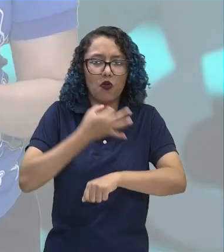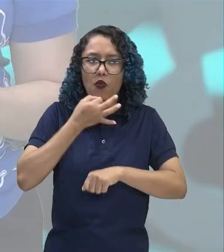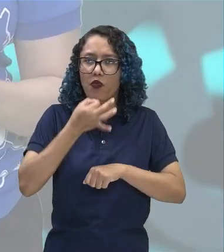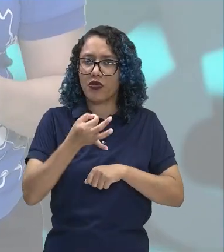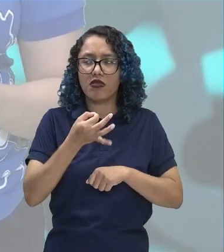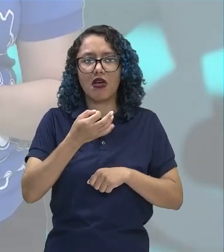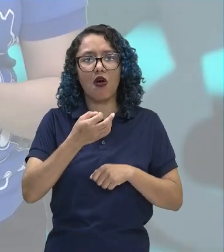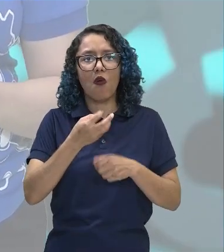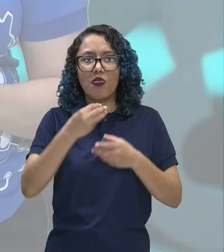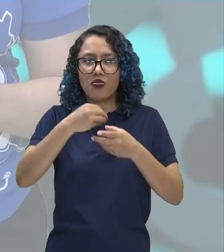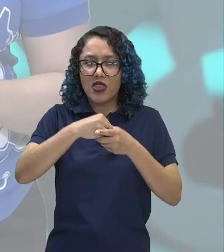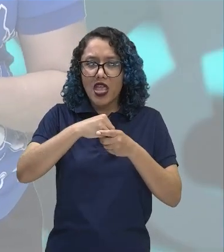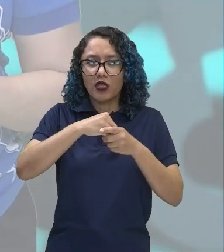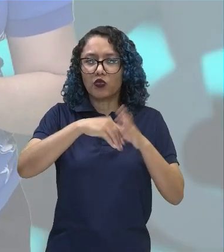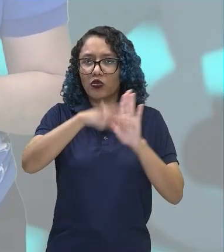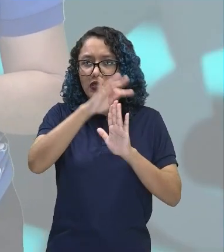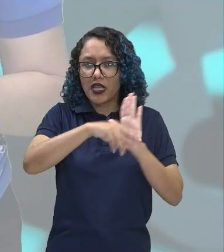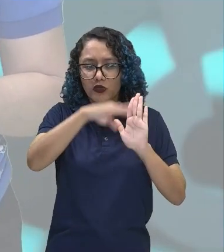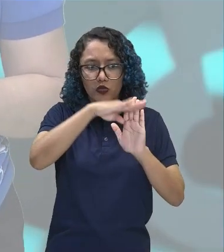de determinada pessoa.